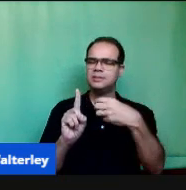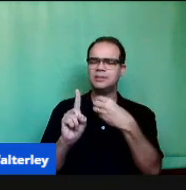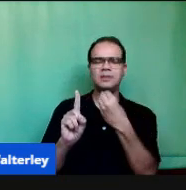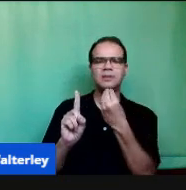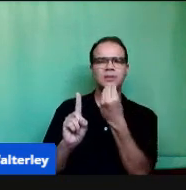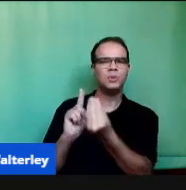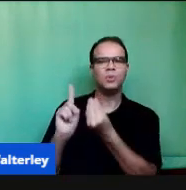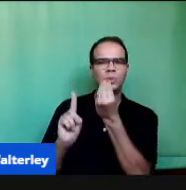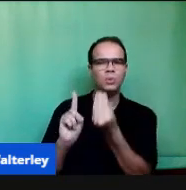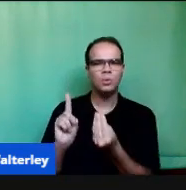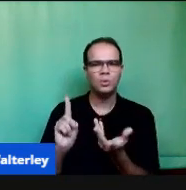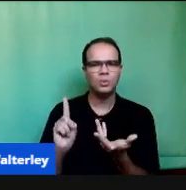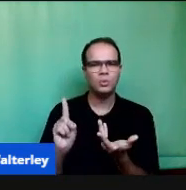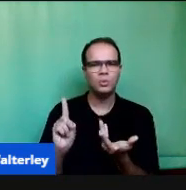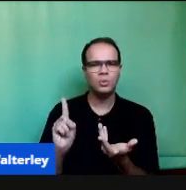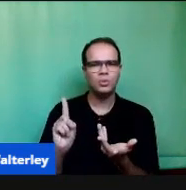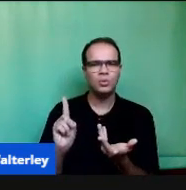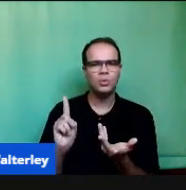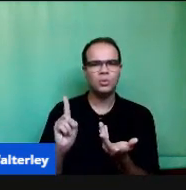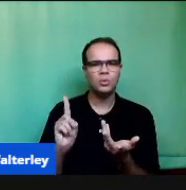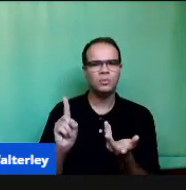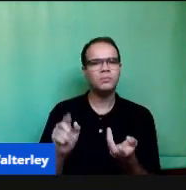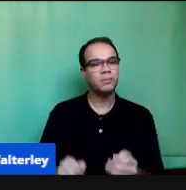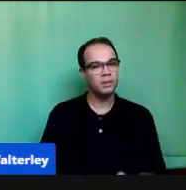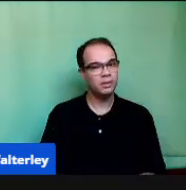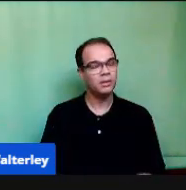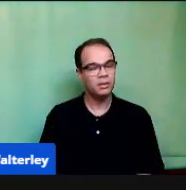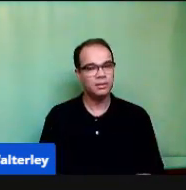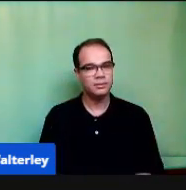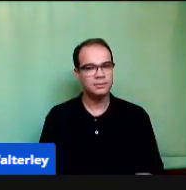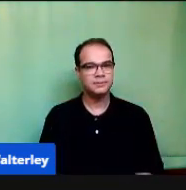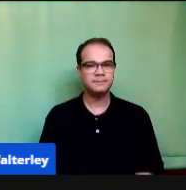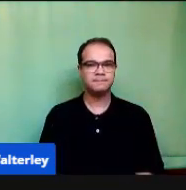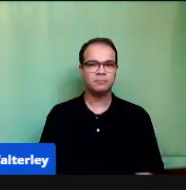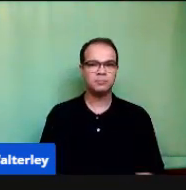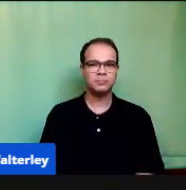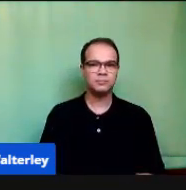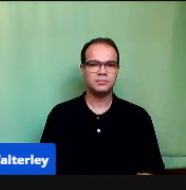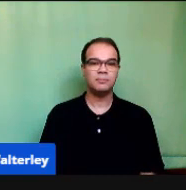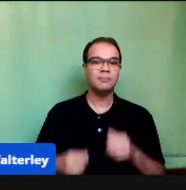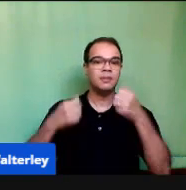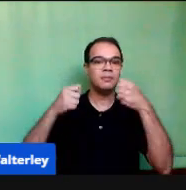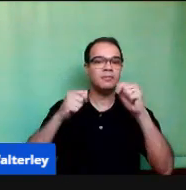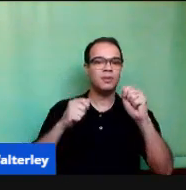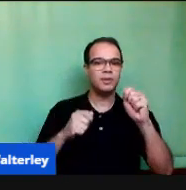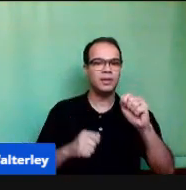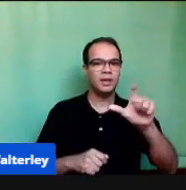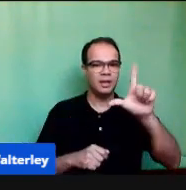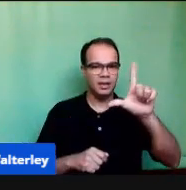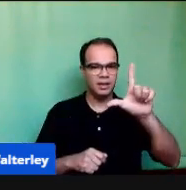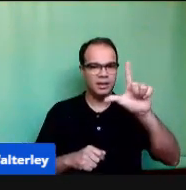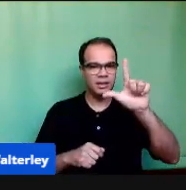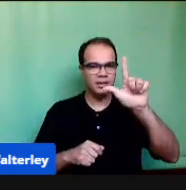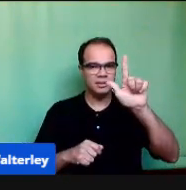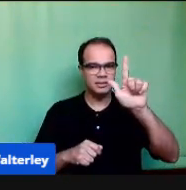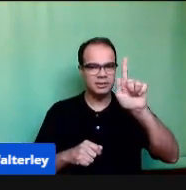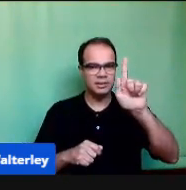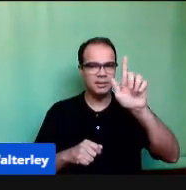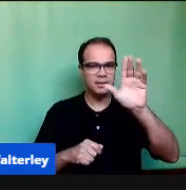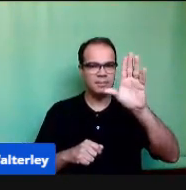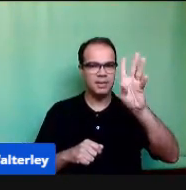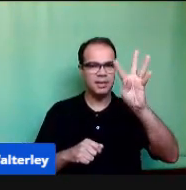população LGBT, eu tenho que falar também em LGBTfobia. Então, o que é LGBTfobia?